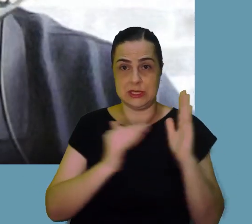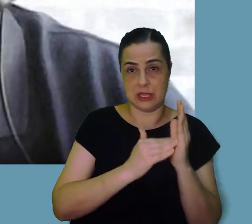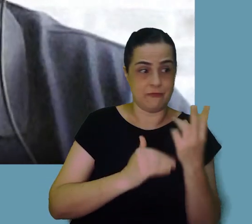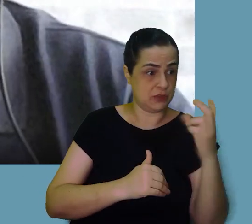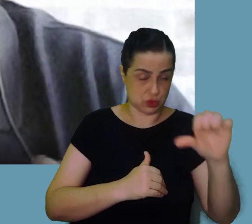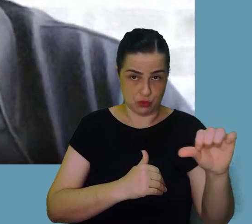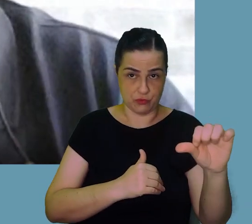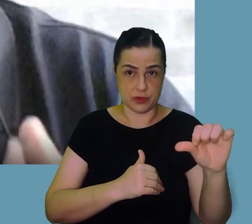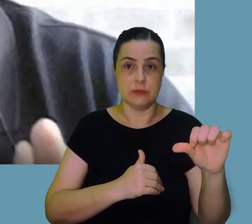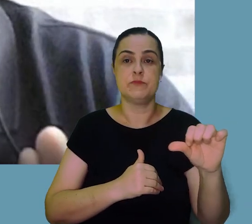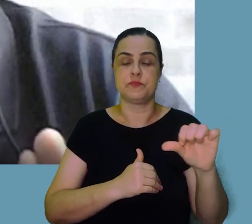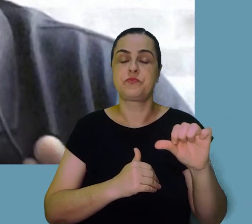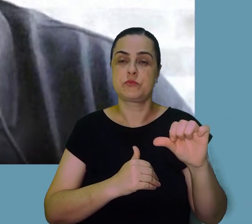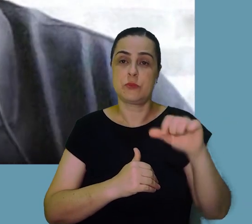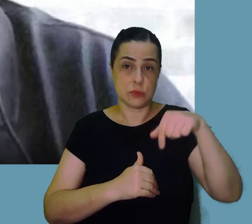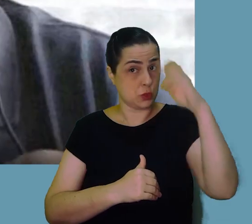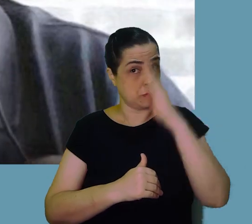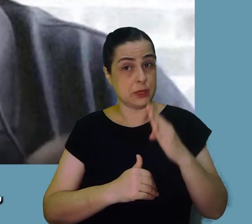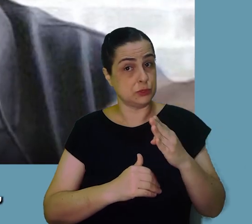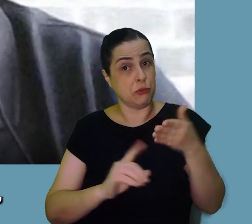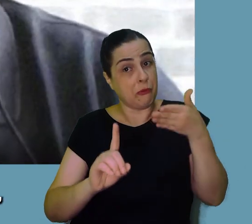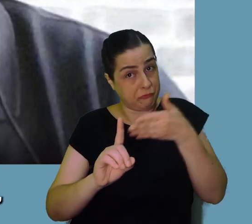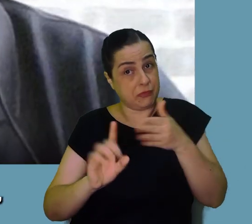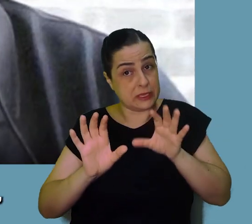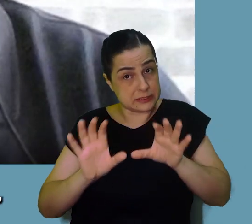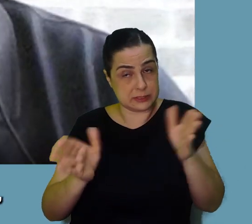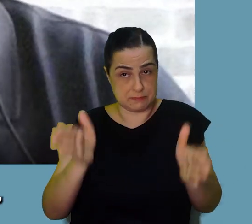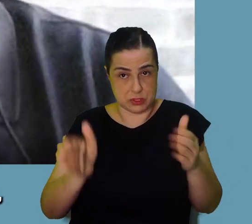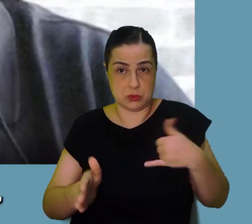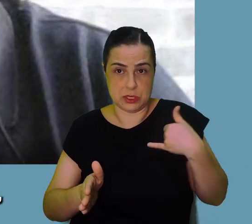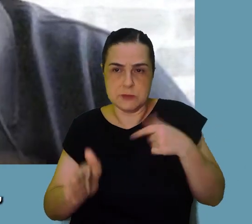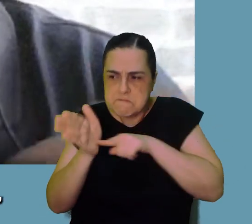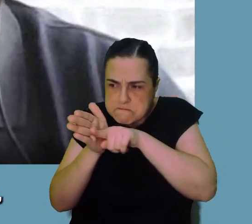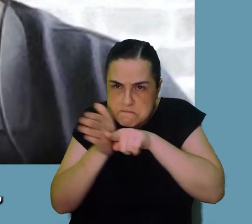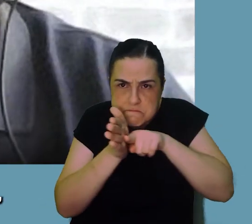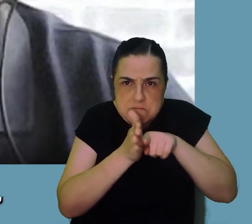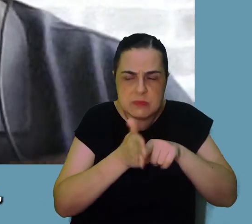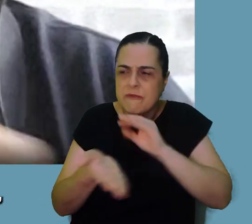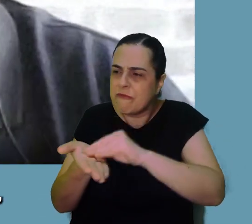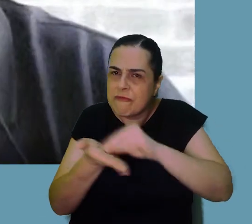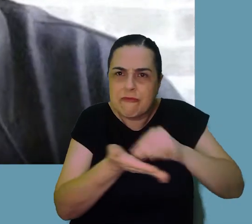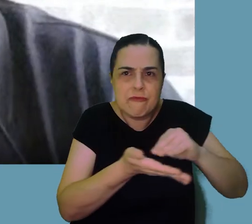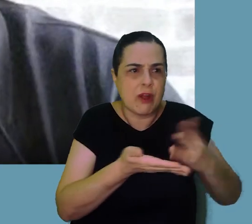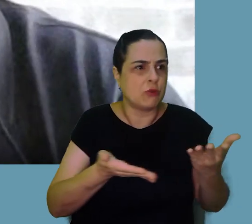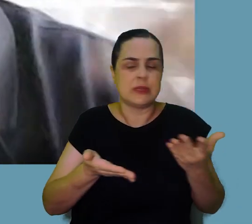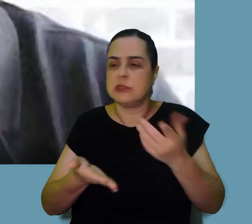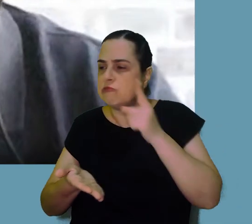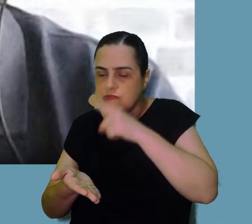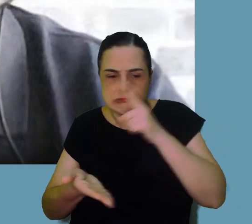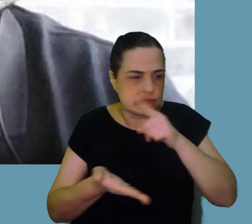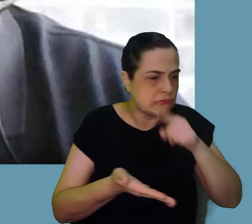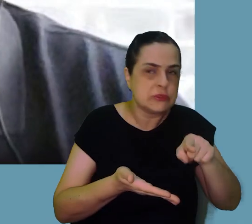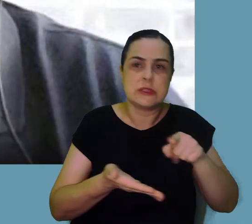país adota como referência, para poder a gente diagnosticar quais são os gaps, as principais falhas, as ausências e